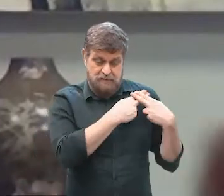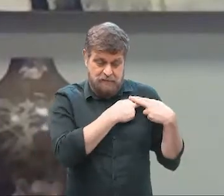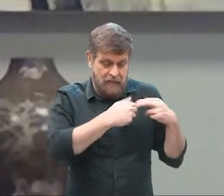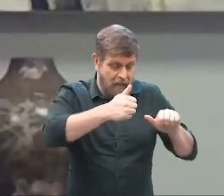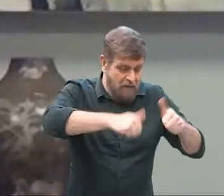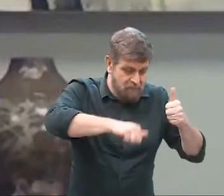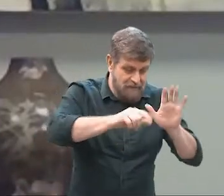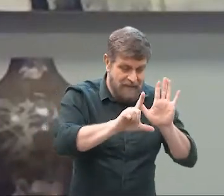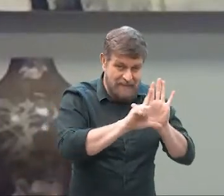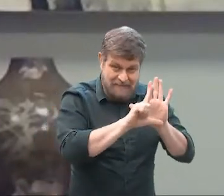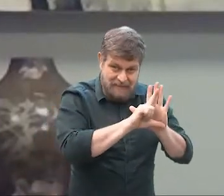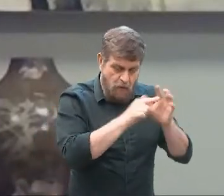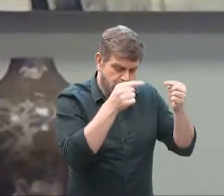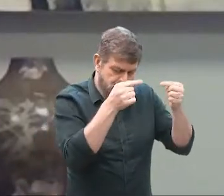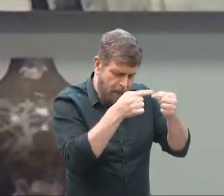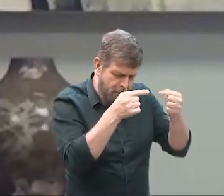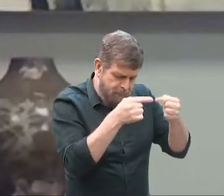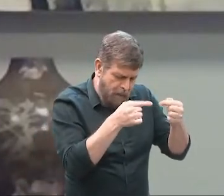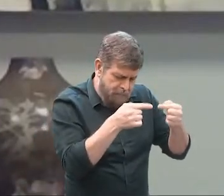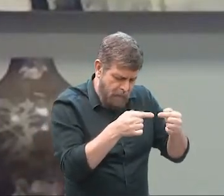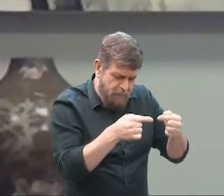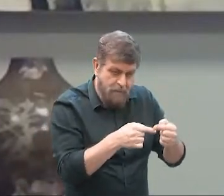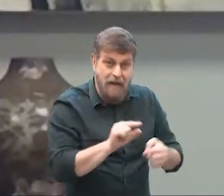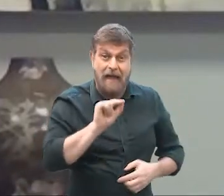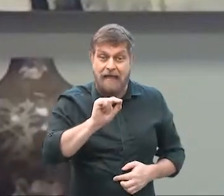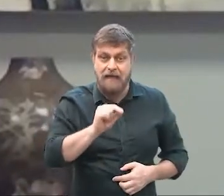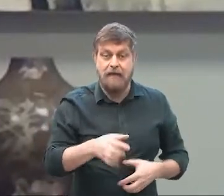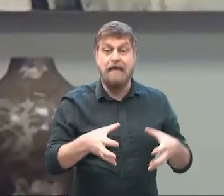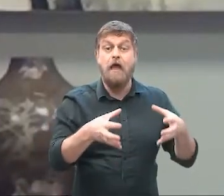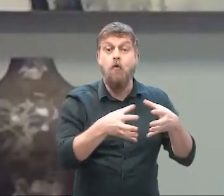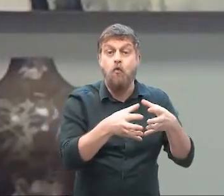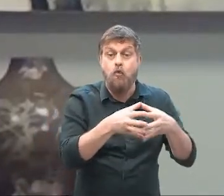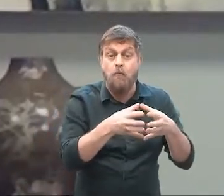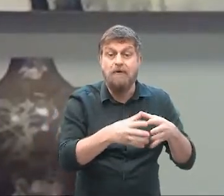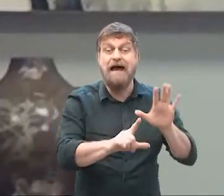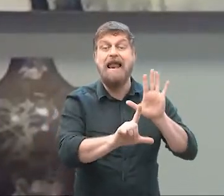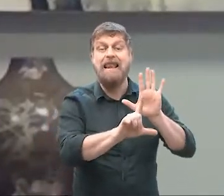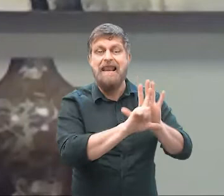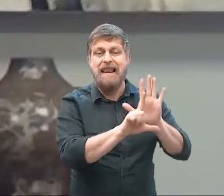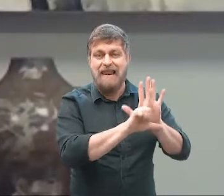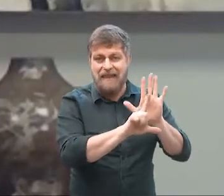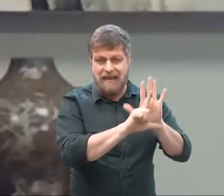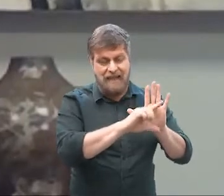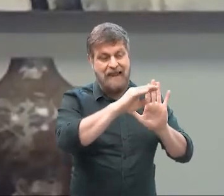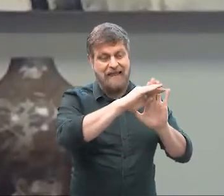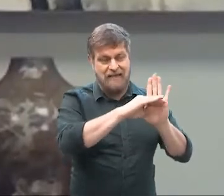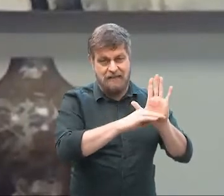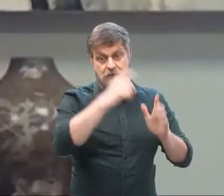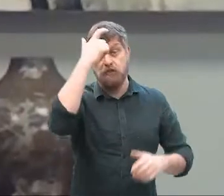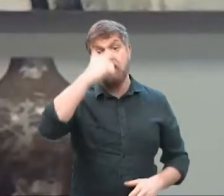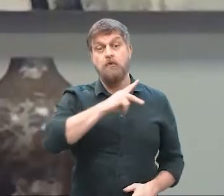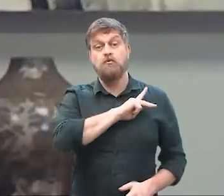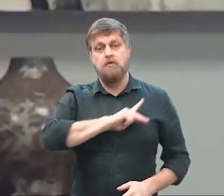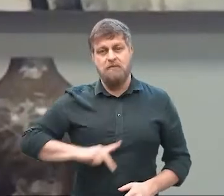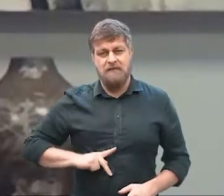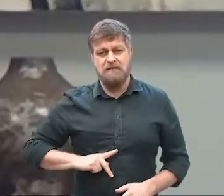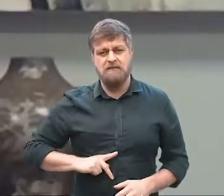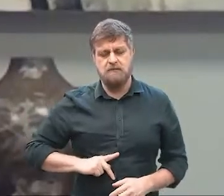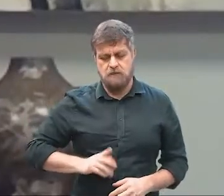de vista legal, constitucional, é a comissão de legalidade. Comissão essa que eu presido. Eu estou